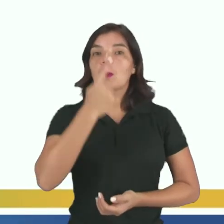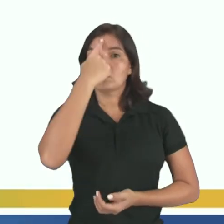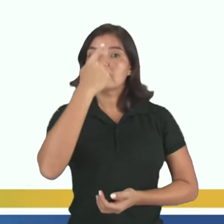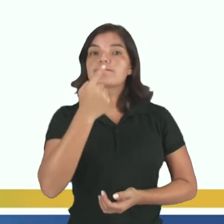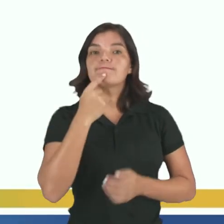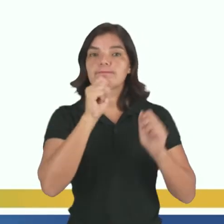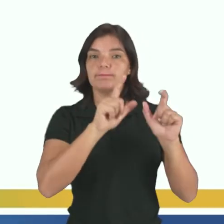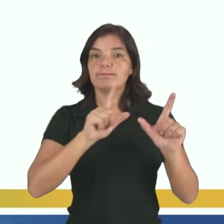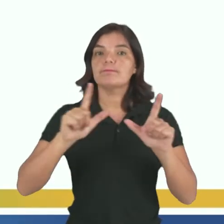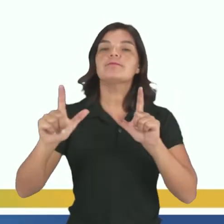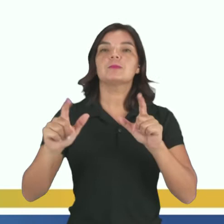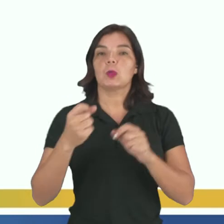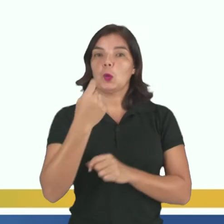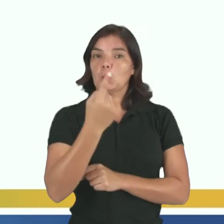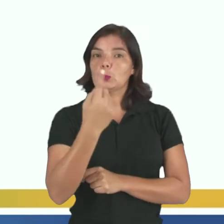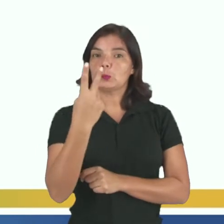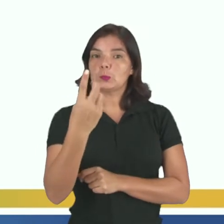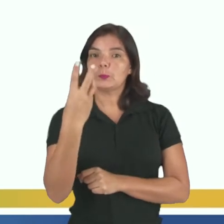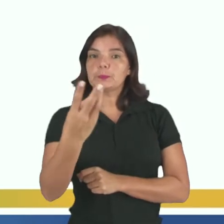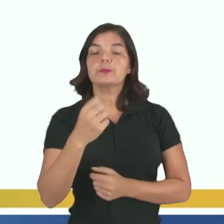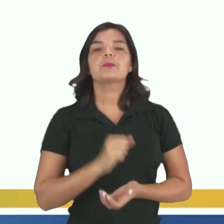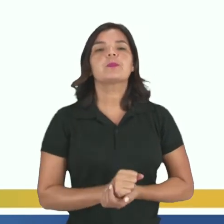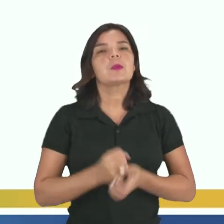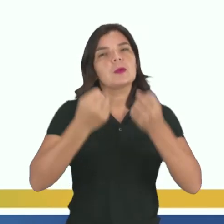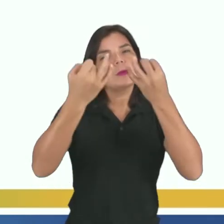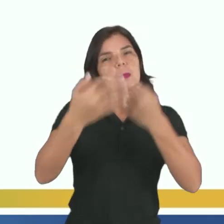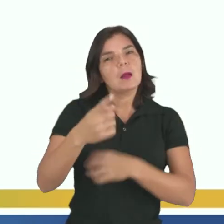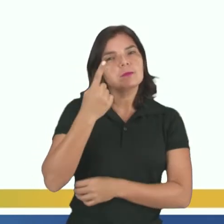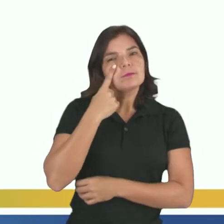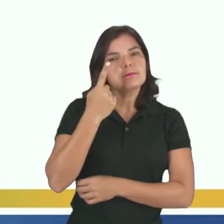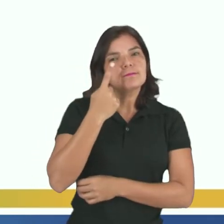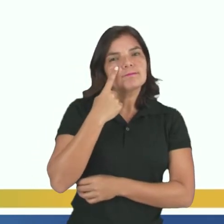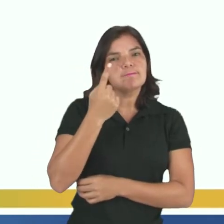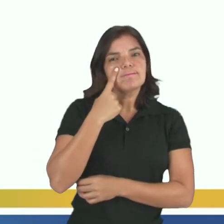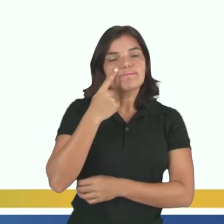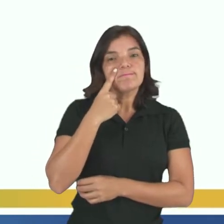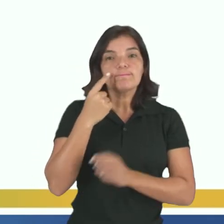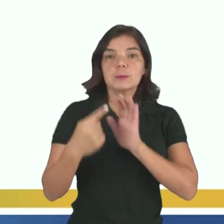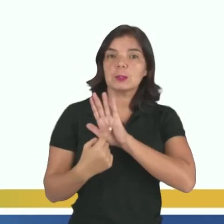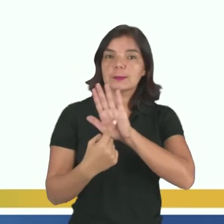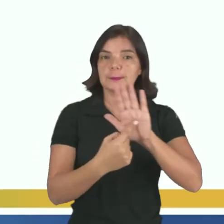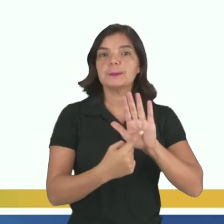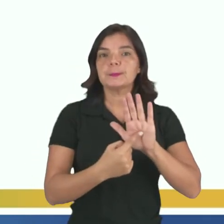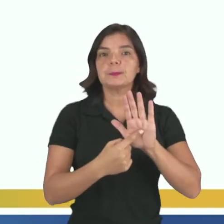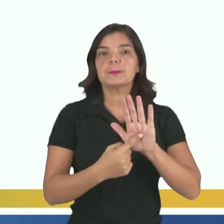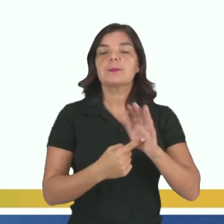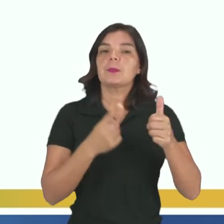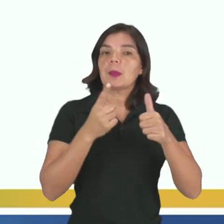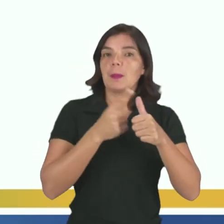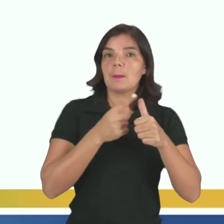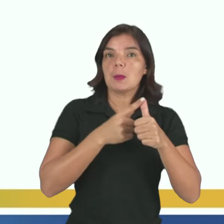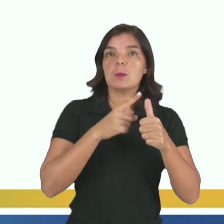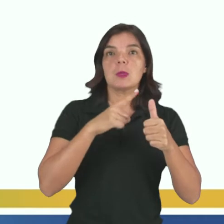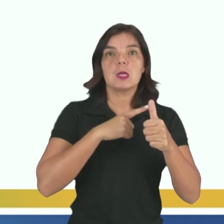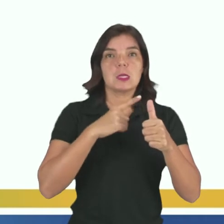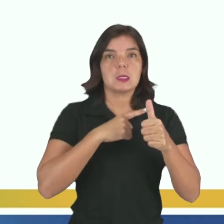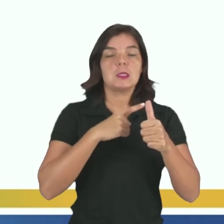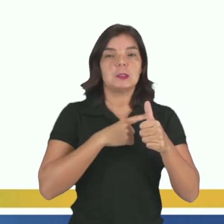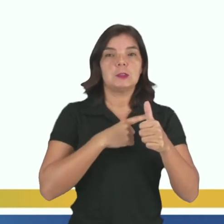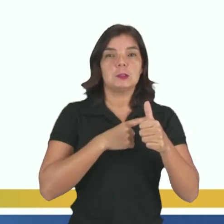né, classificado em 1, 2 e 3, e diz para vocês observarem essas representações. Na primeira, vocês têm um